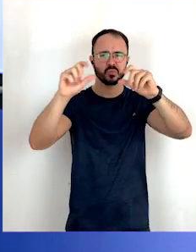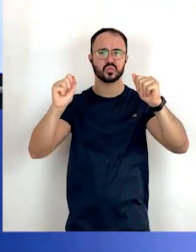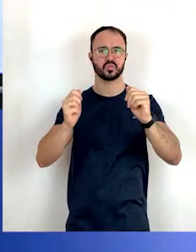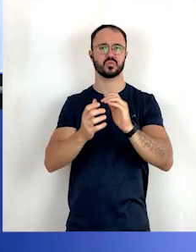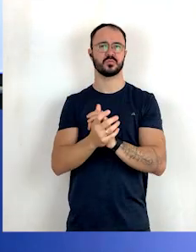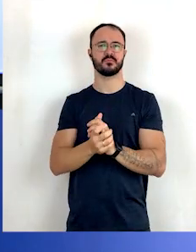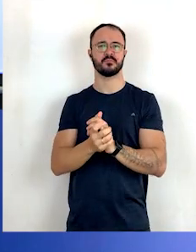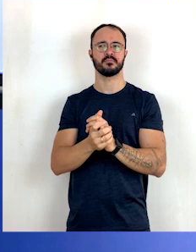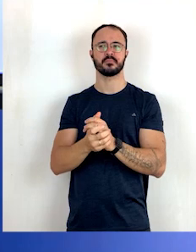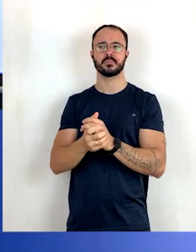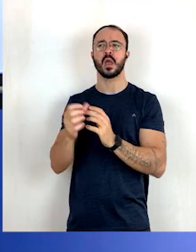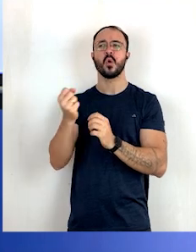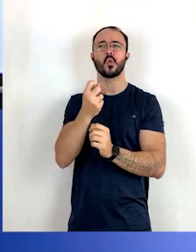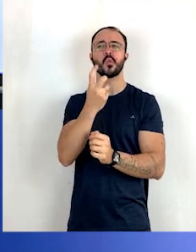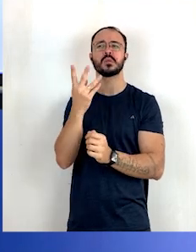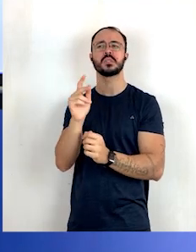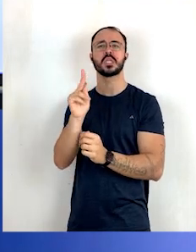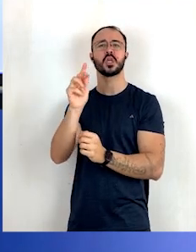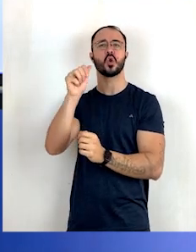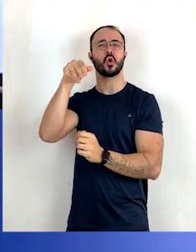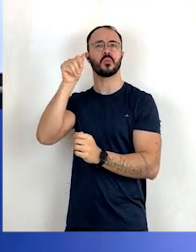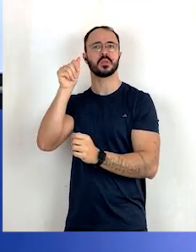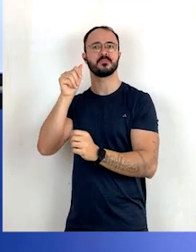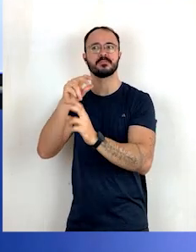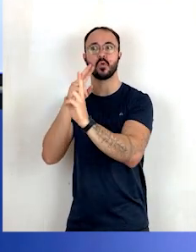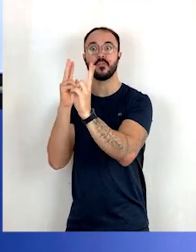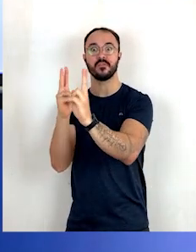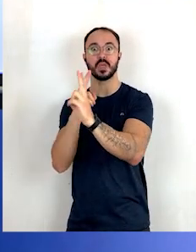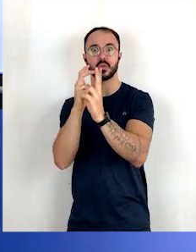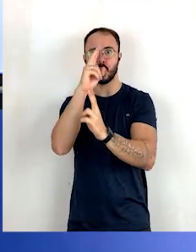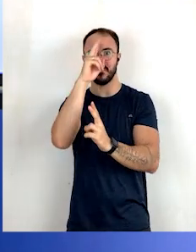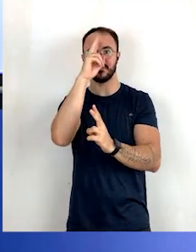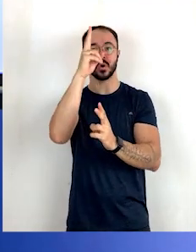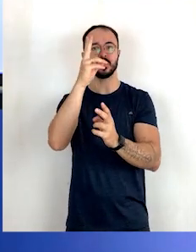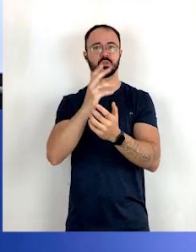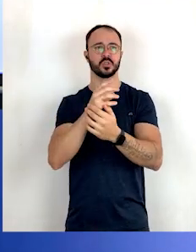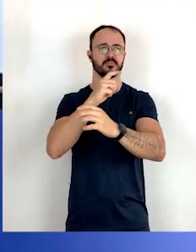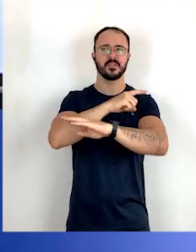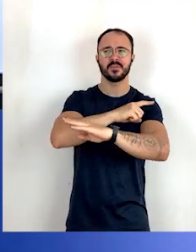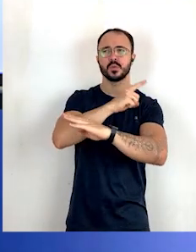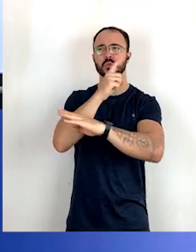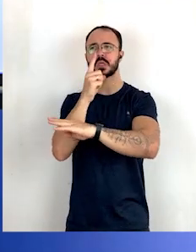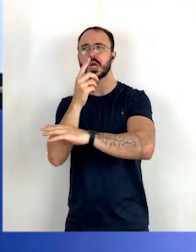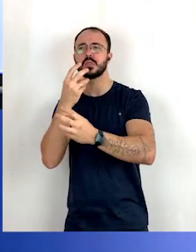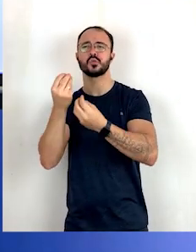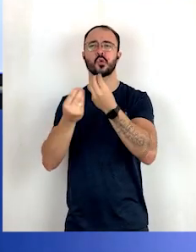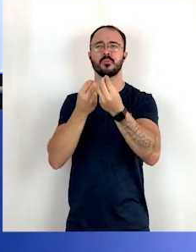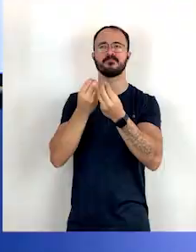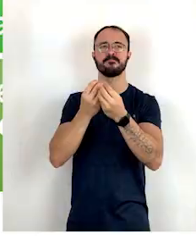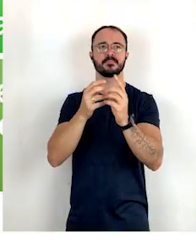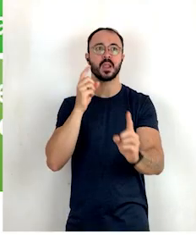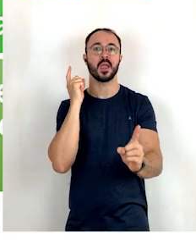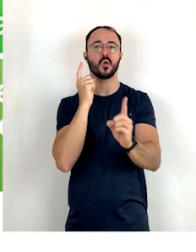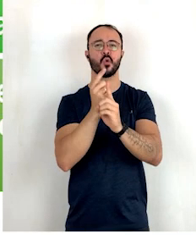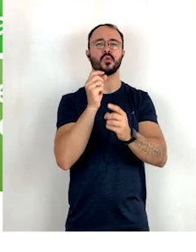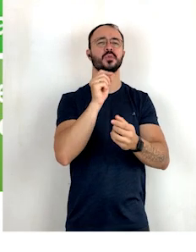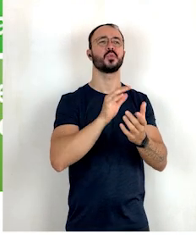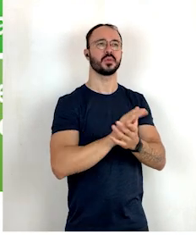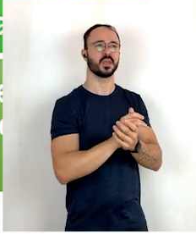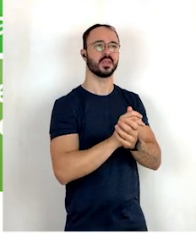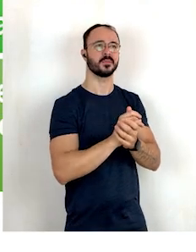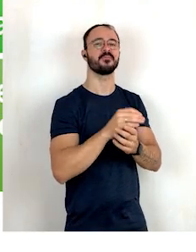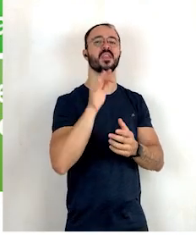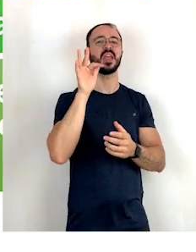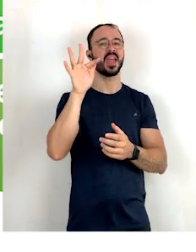destruição desses tornados? Então aí eu consigo fazer a medição e a classificação segundo essa escala. Na escala